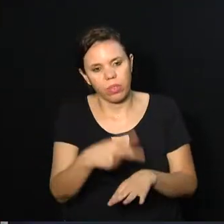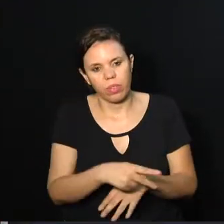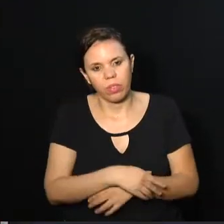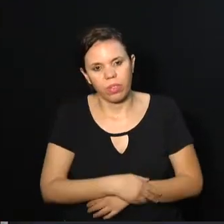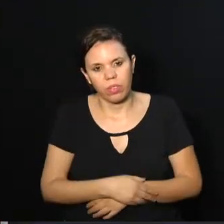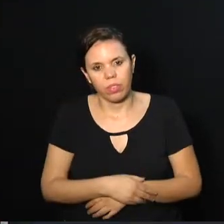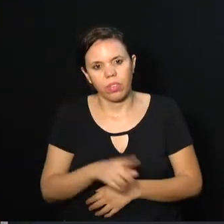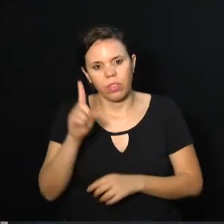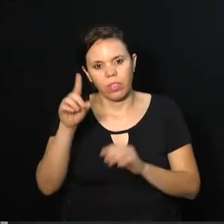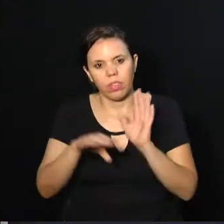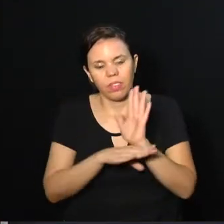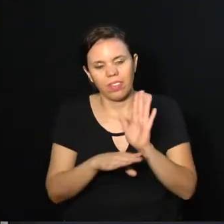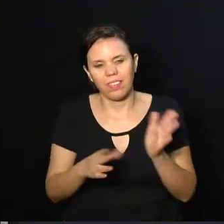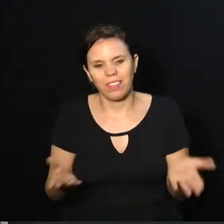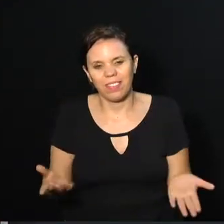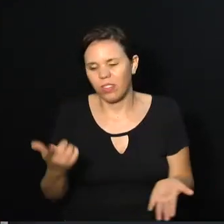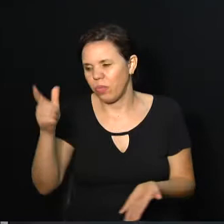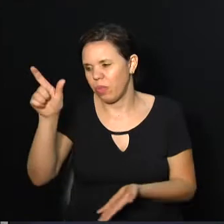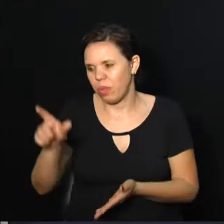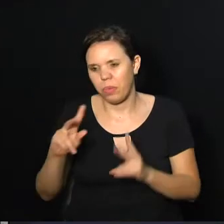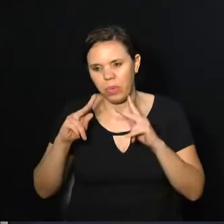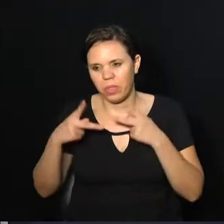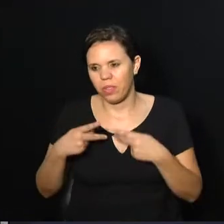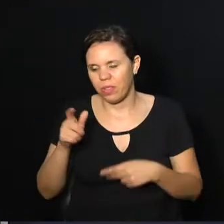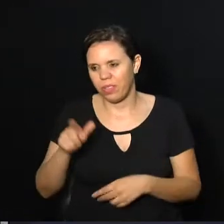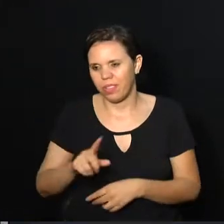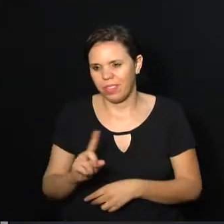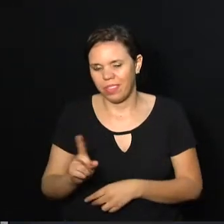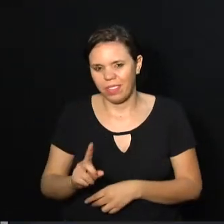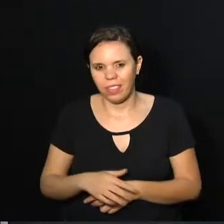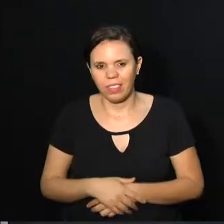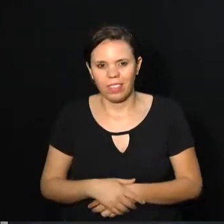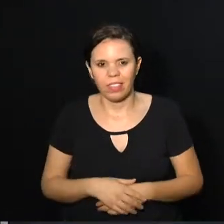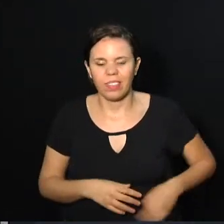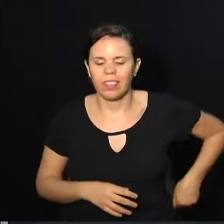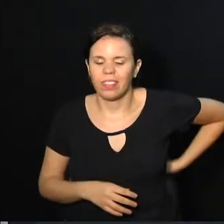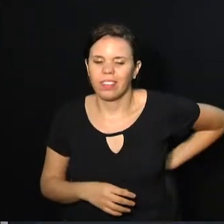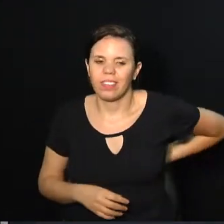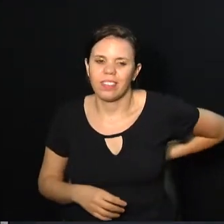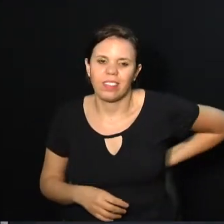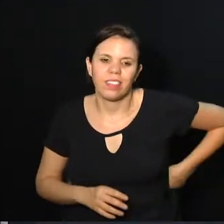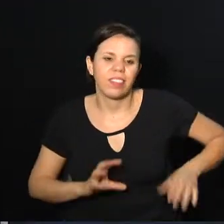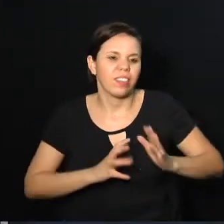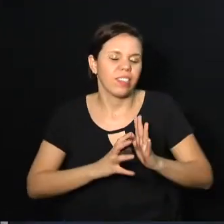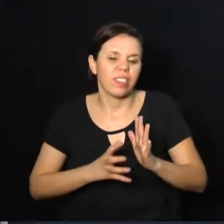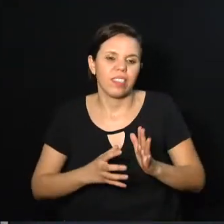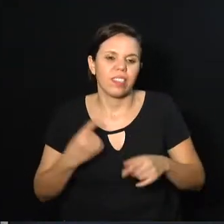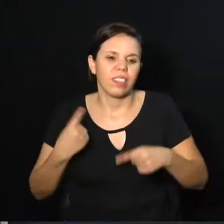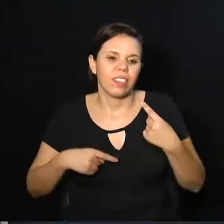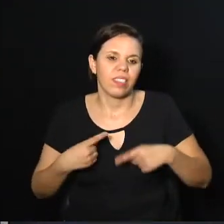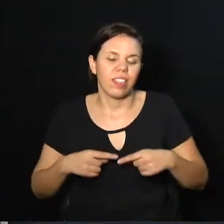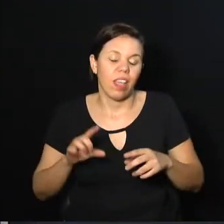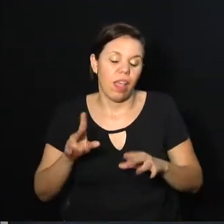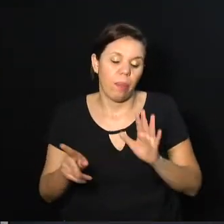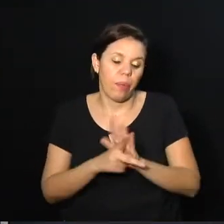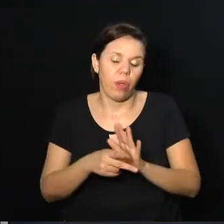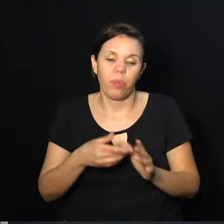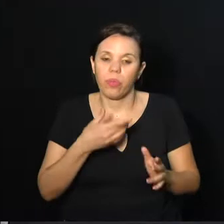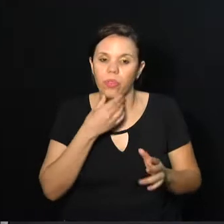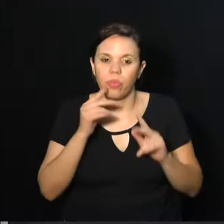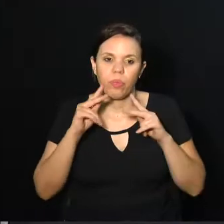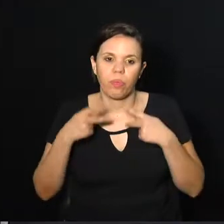É Deus que dá sabedoria, não é o homem. Né? Porque Deus não criou partido político. Quem criou partido político foi o homem, né? Foi lá